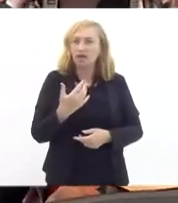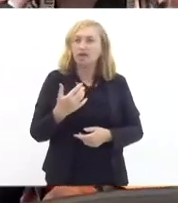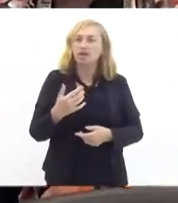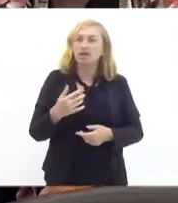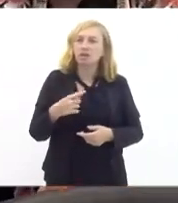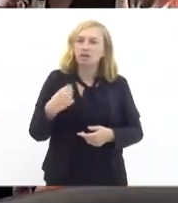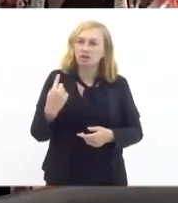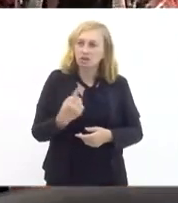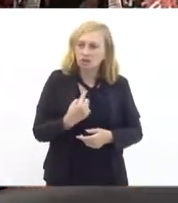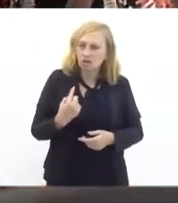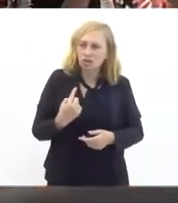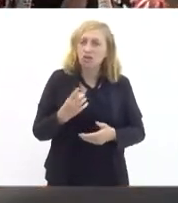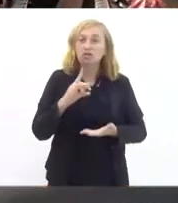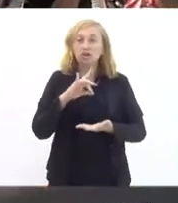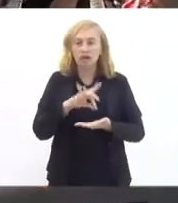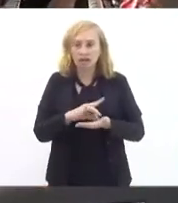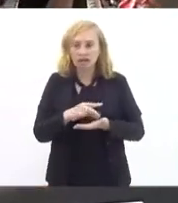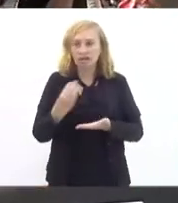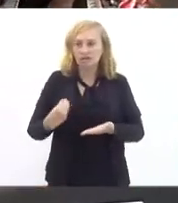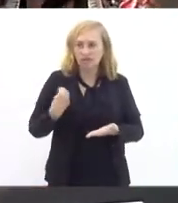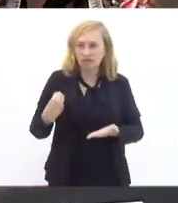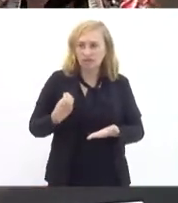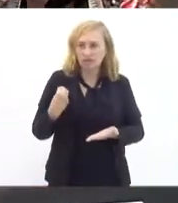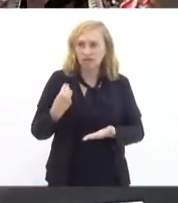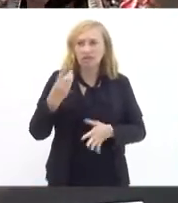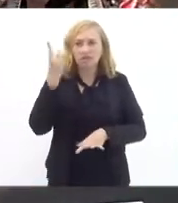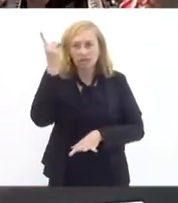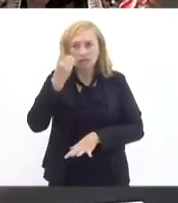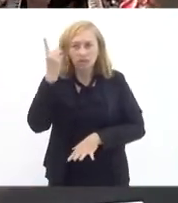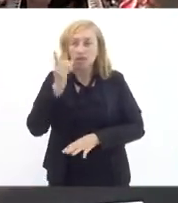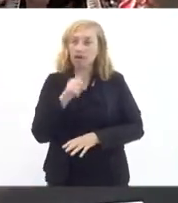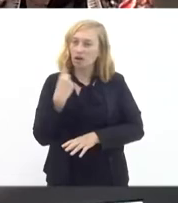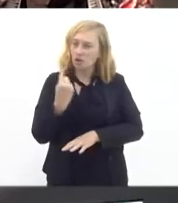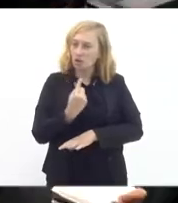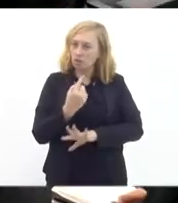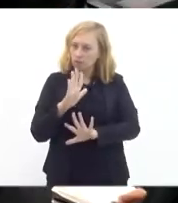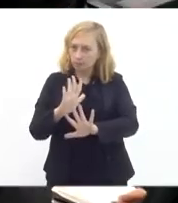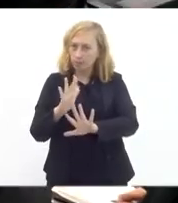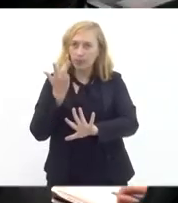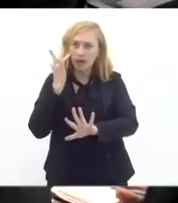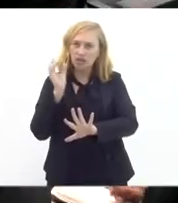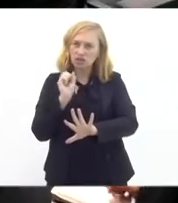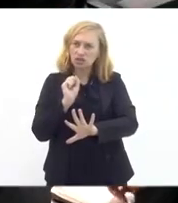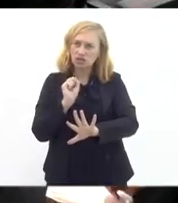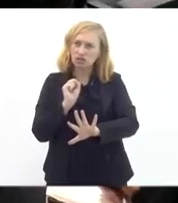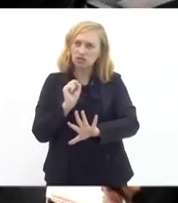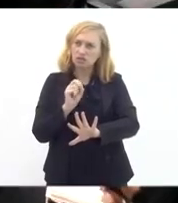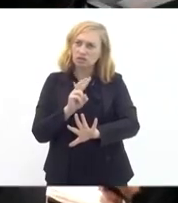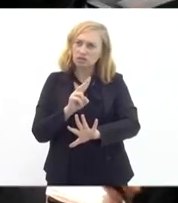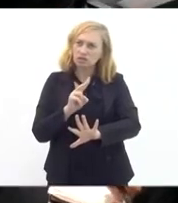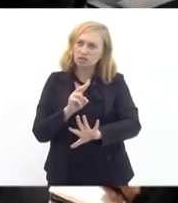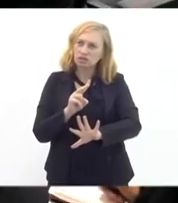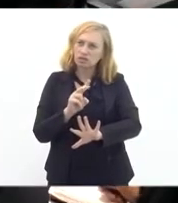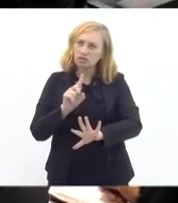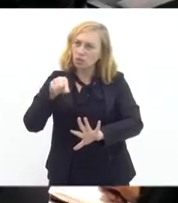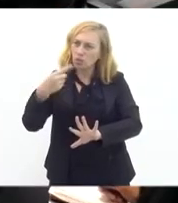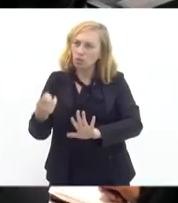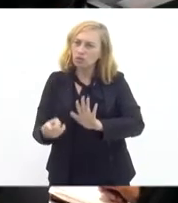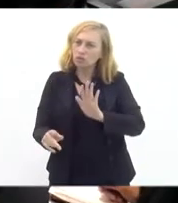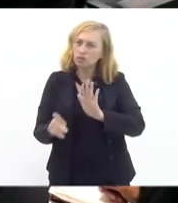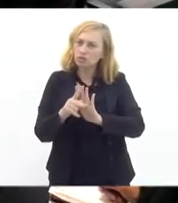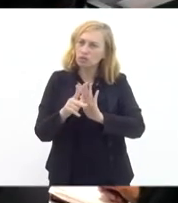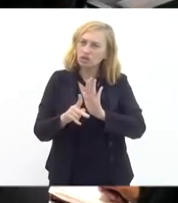nós que estamos na realidade. Na verdade, deputado... eu acho que a gente pode... Daqui eu acho que a gente vai sair, Guerra. Outro projeto de